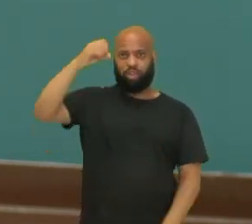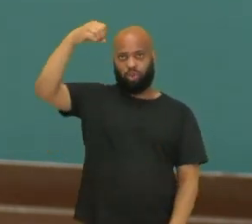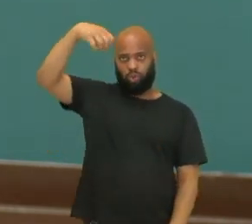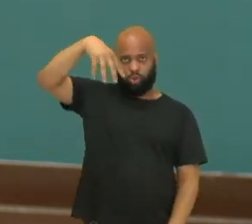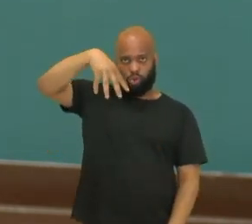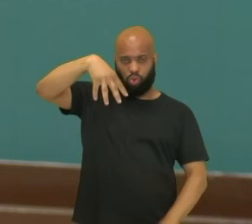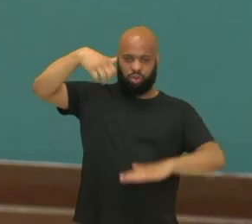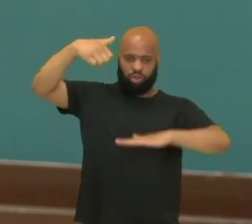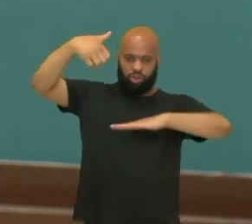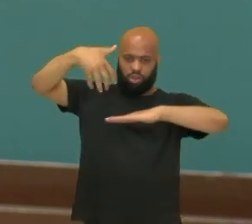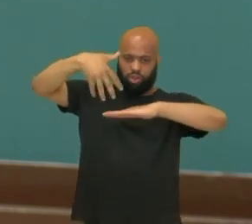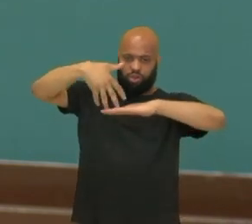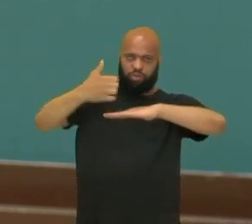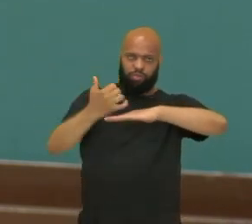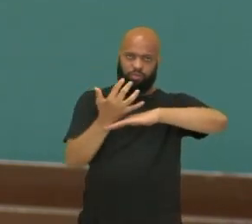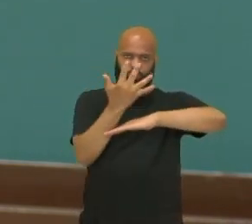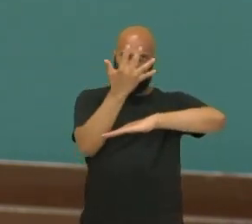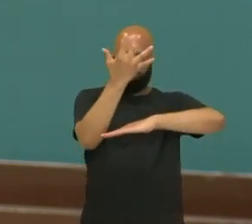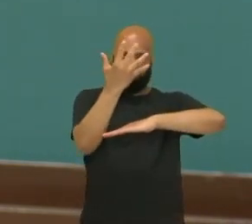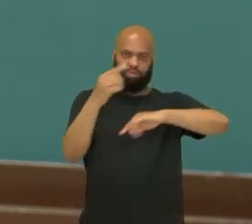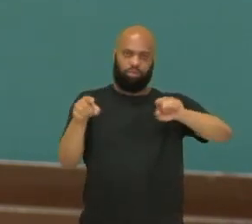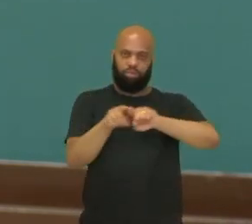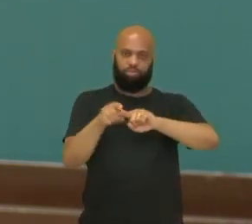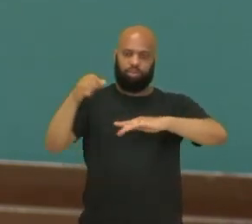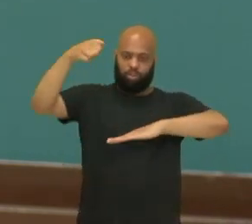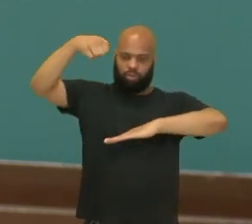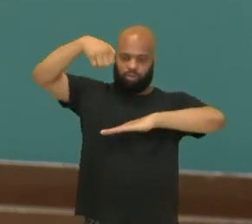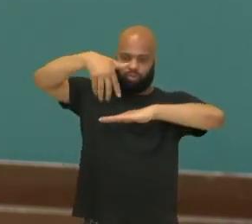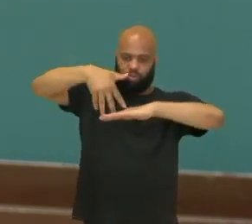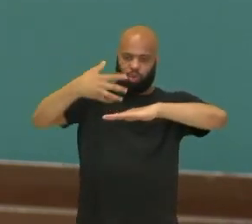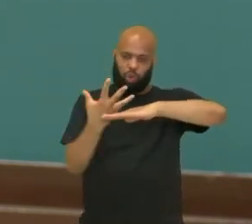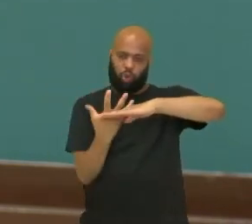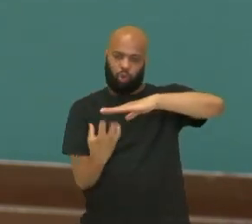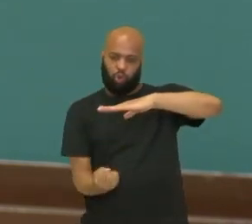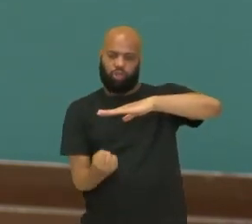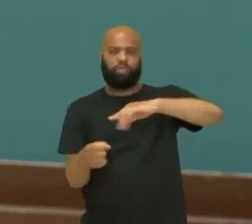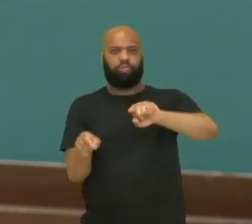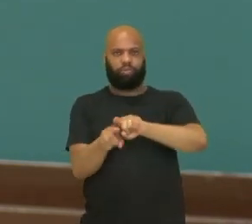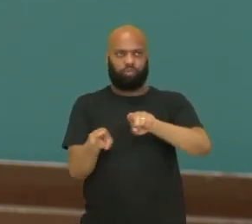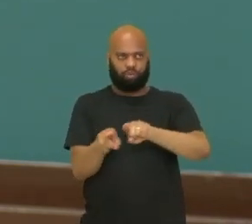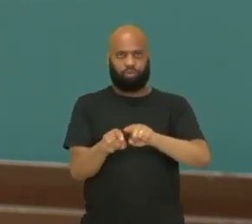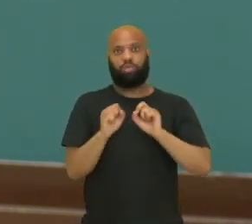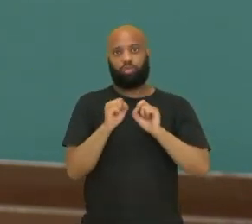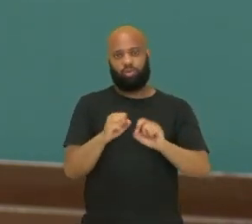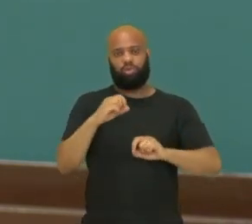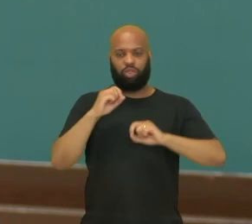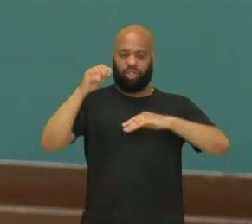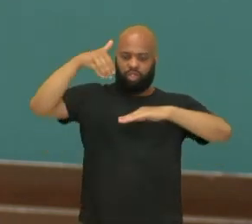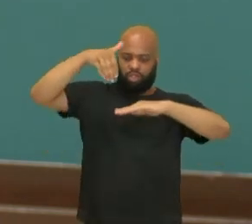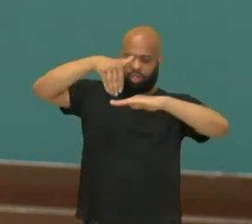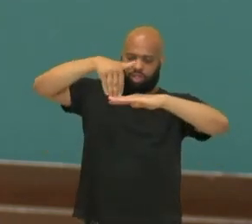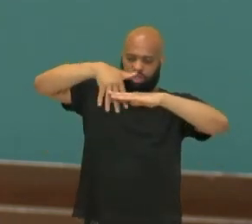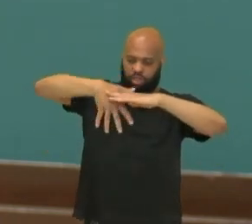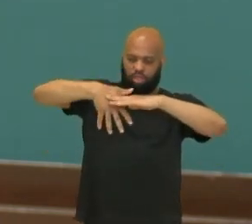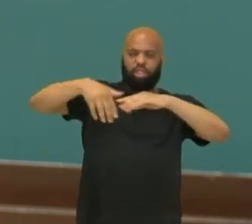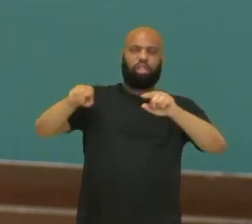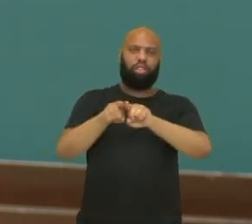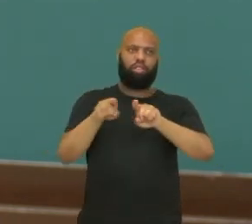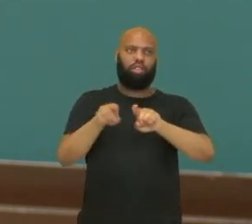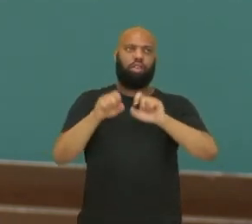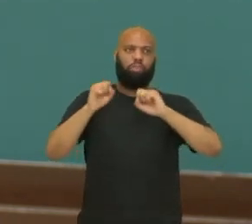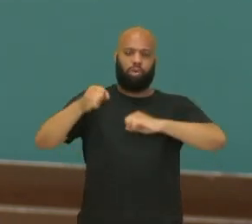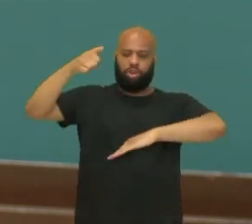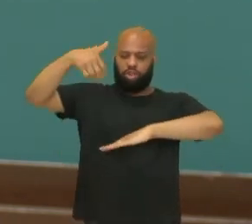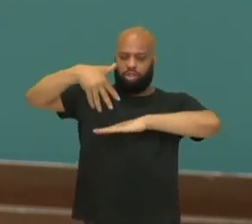da reflexão, né? O raio de luz, ele bate, ele pode ser absorvido, ele pode bater e entrar, que é a refração, e ele pode